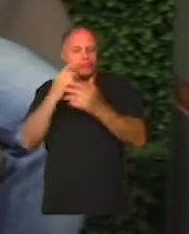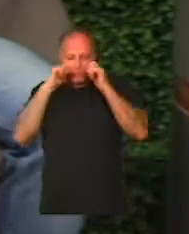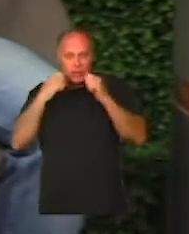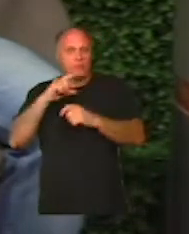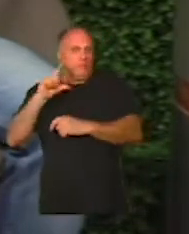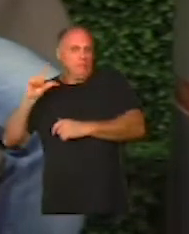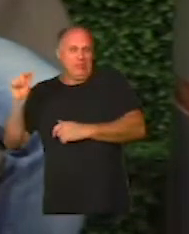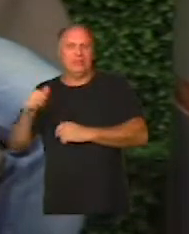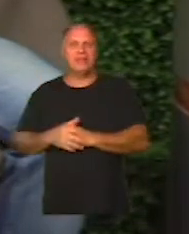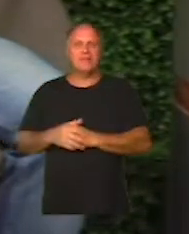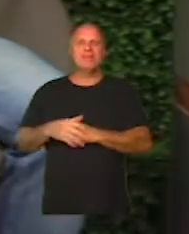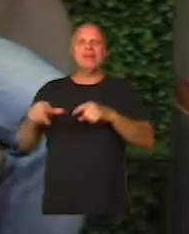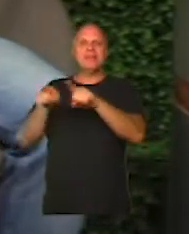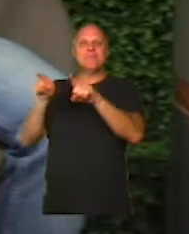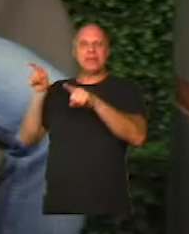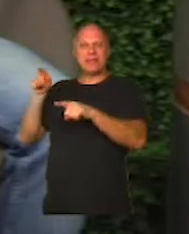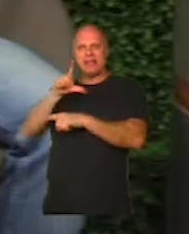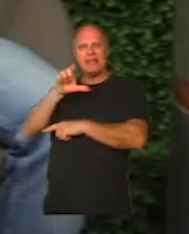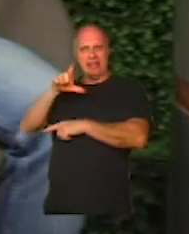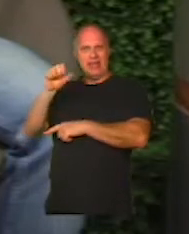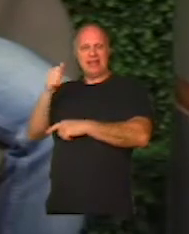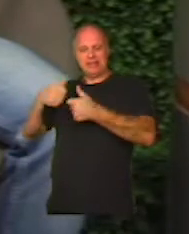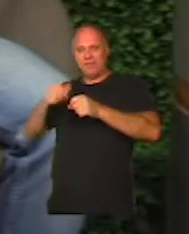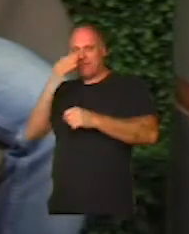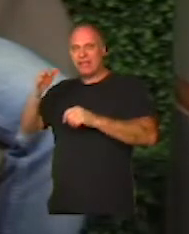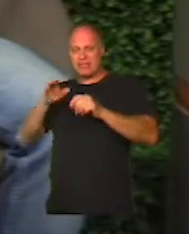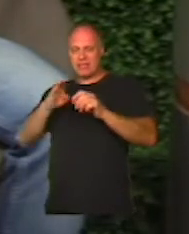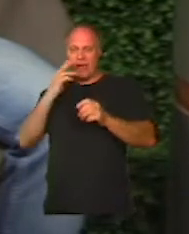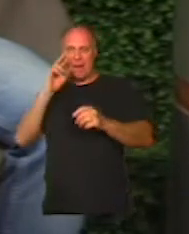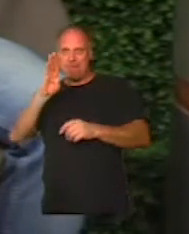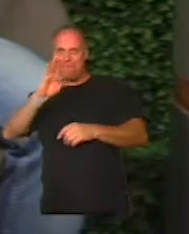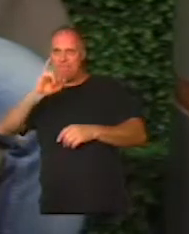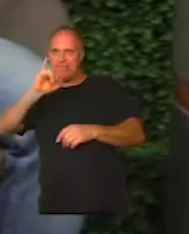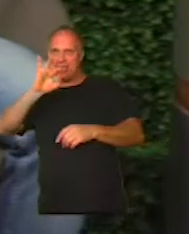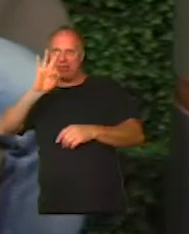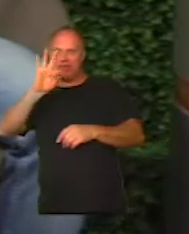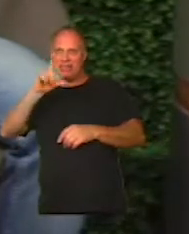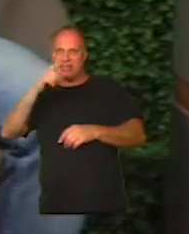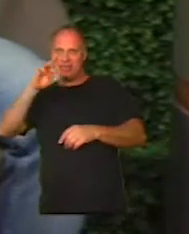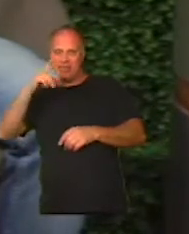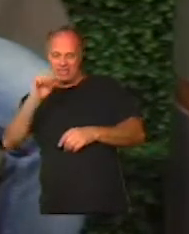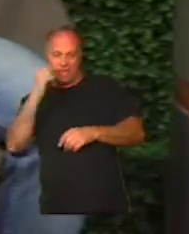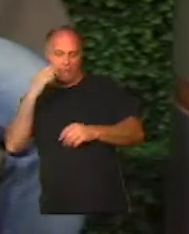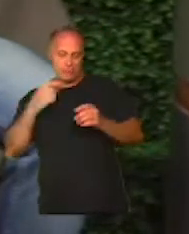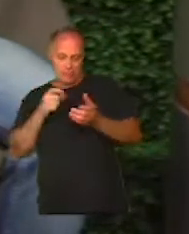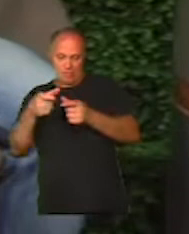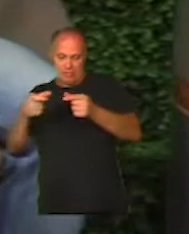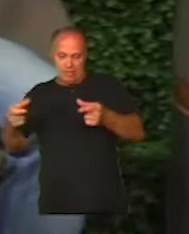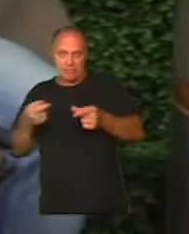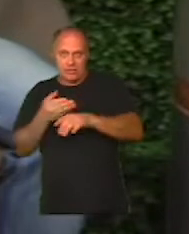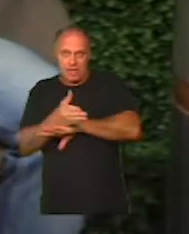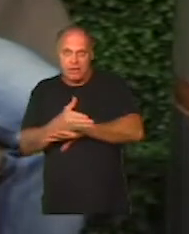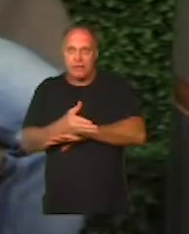lá na frente do teatro, lá, e eu vi assim, como as pessoas estavam curiosas para entrar e a maneira com que elas saíram